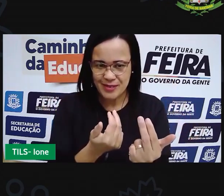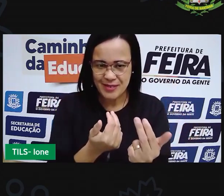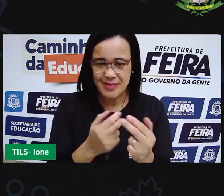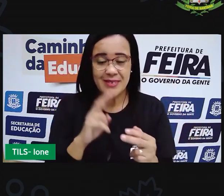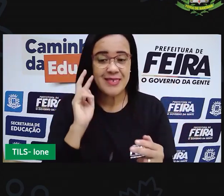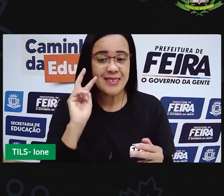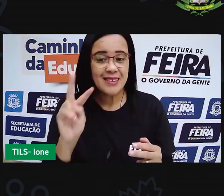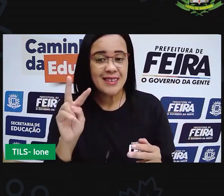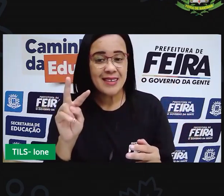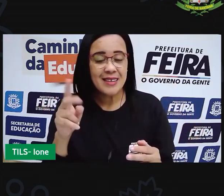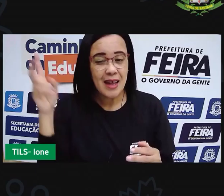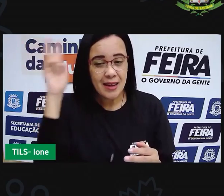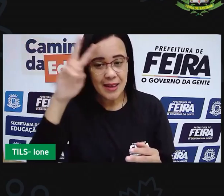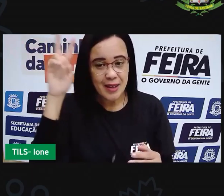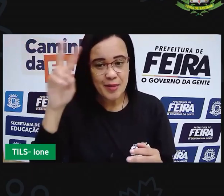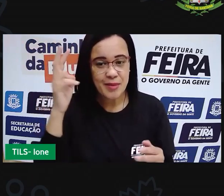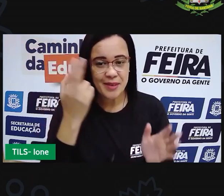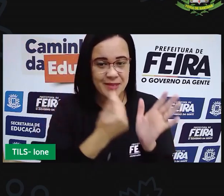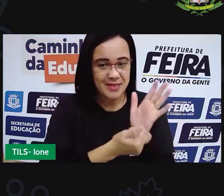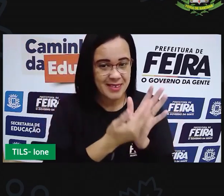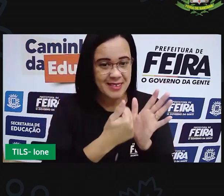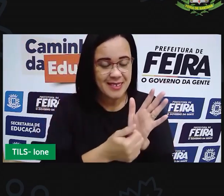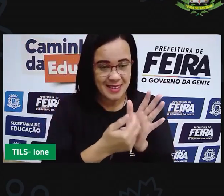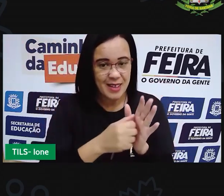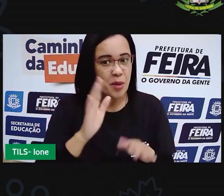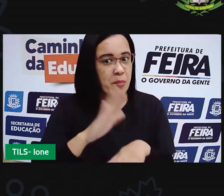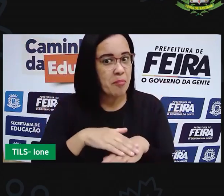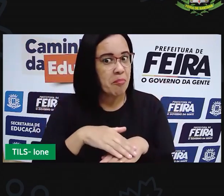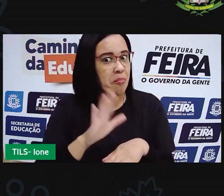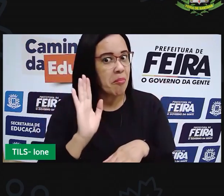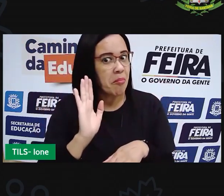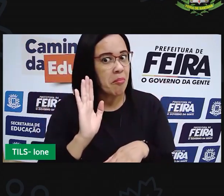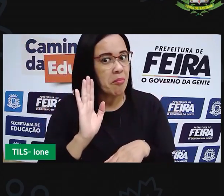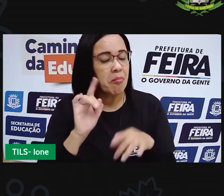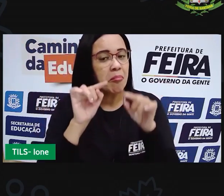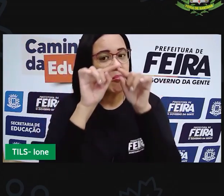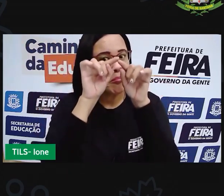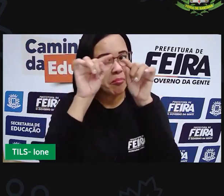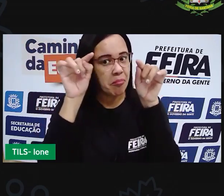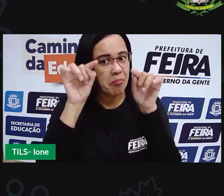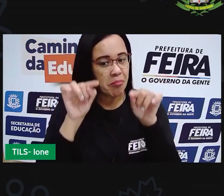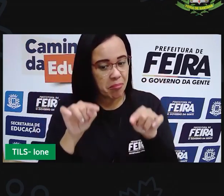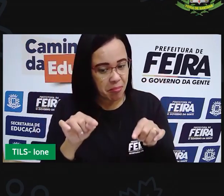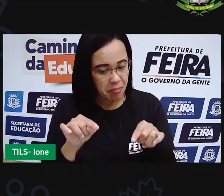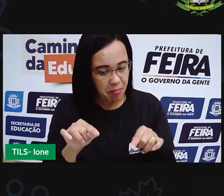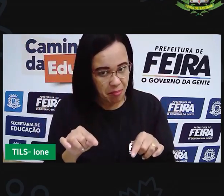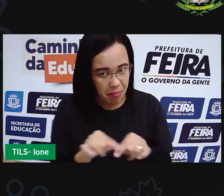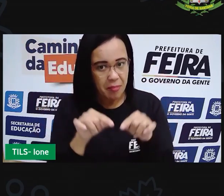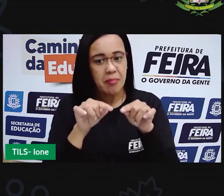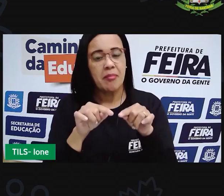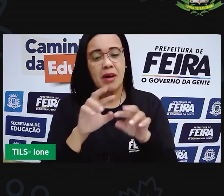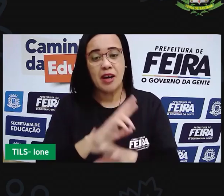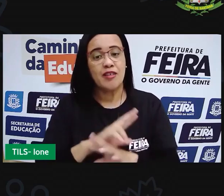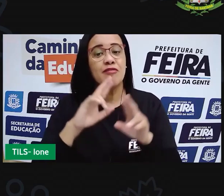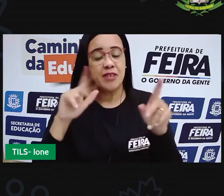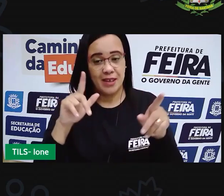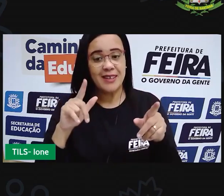4 partes. Mas será que o tamanho desses lados, né, dessas partes é o mesmo do